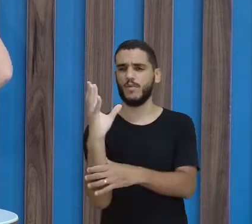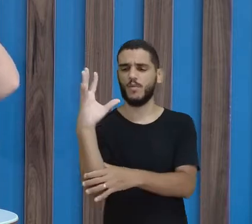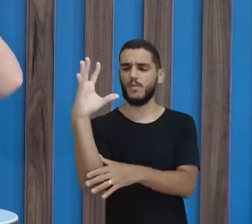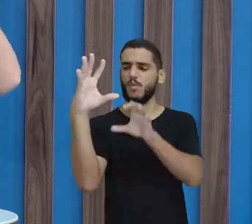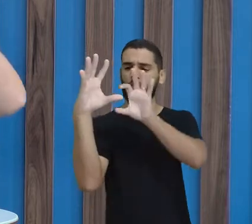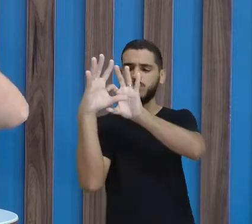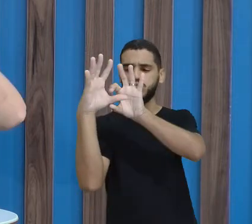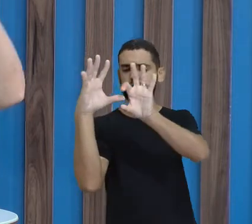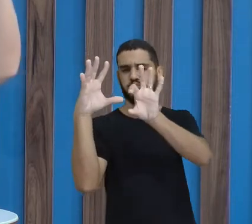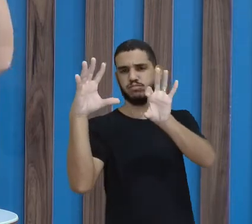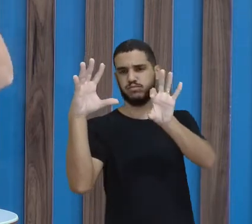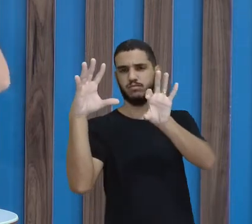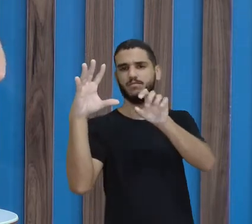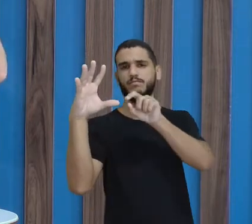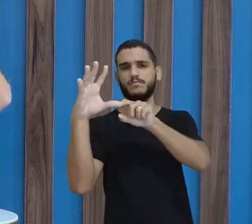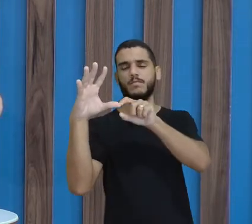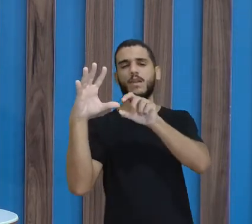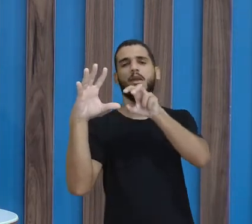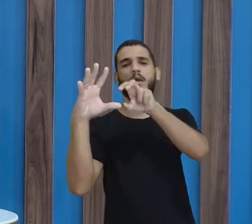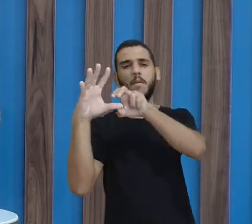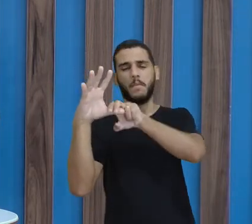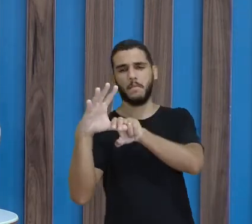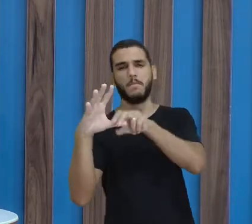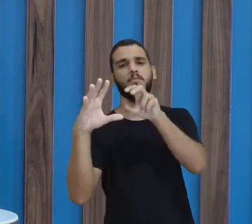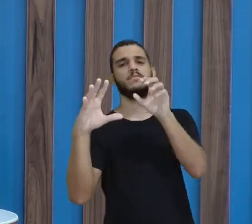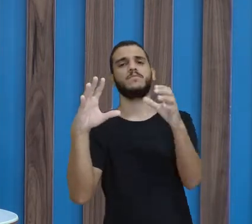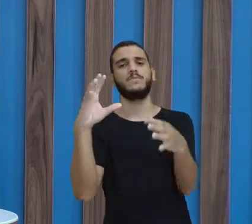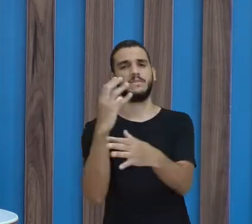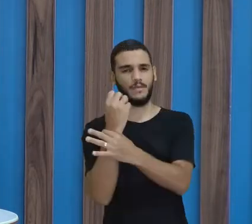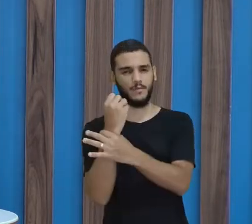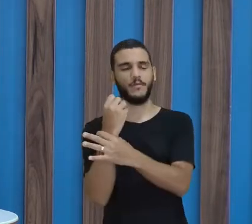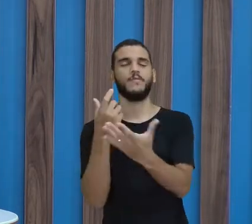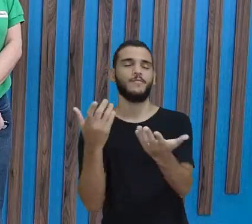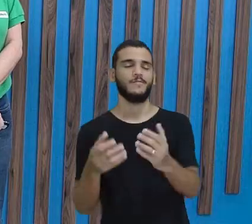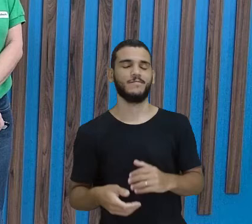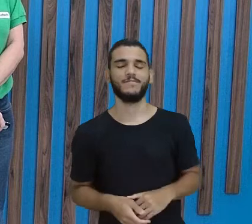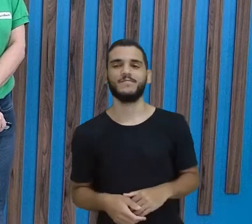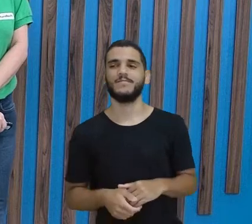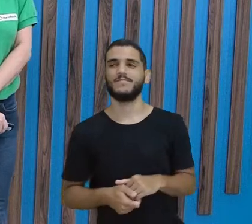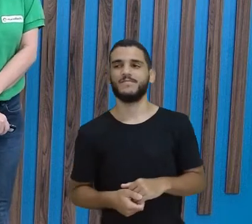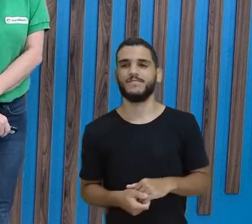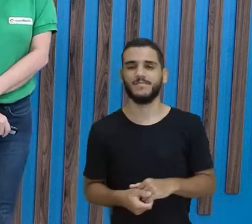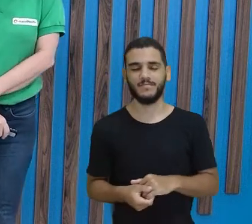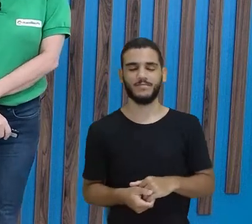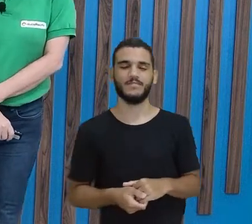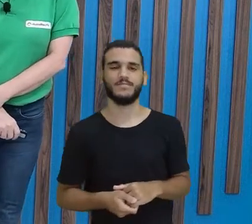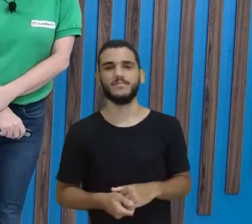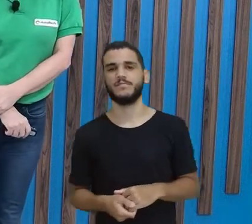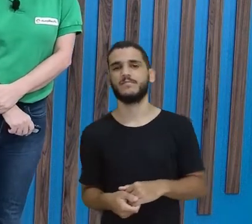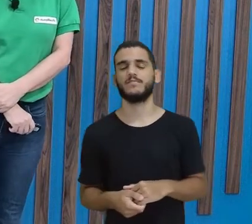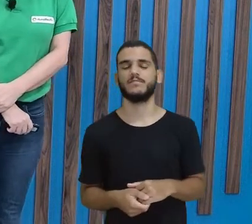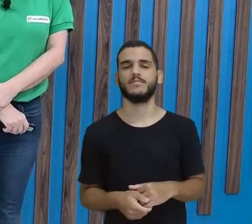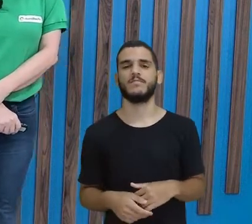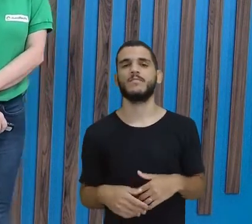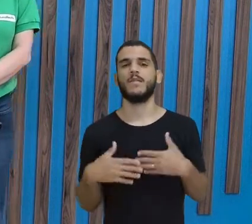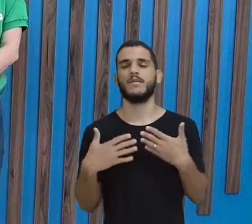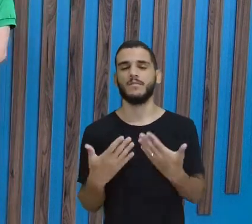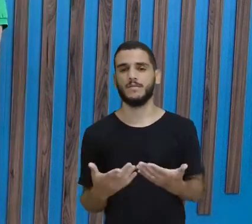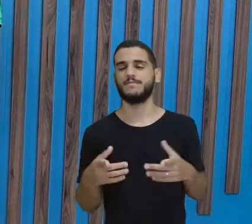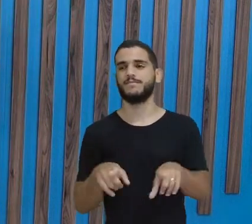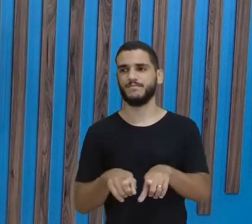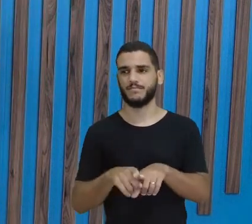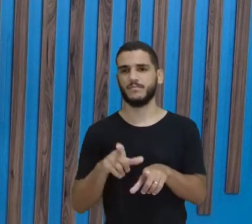subia, ficava lá em cima comendo saputi. Eu tirava legal, e comia, olha só. tirava e comia. Acabava o sapoti. Era. Lá a gente também